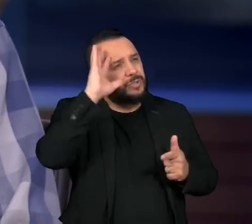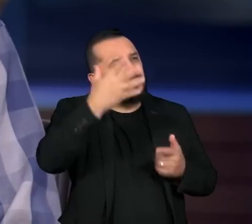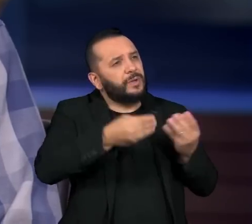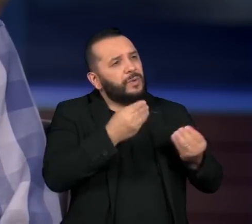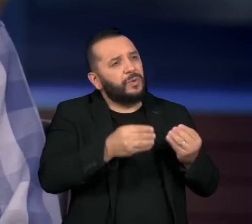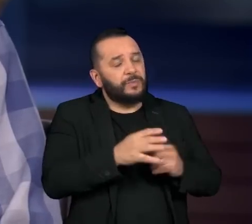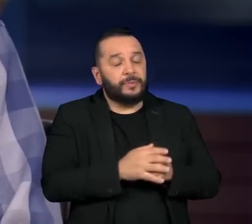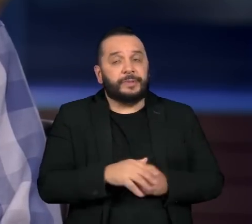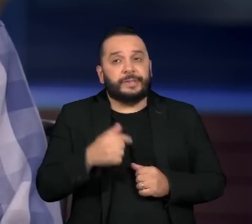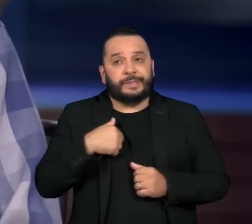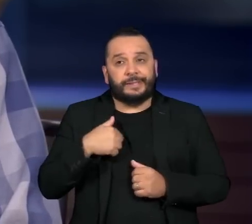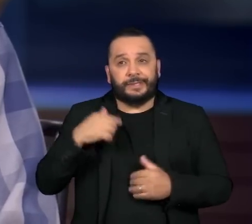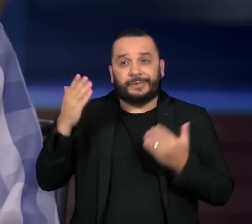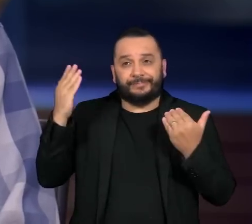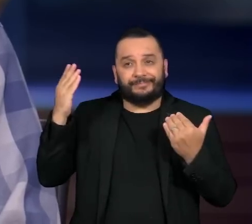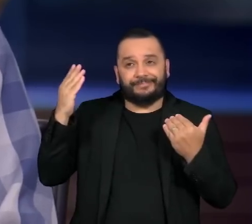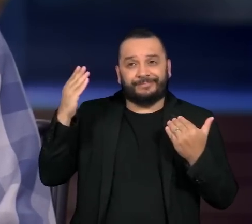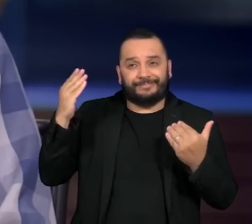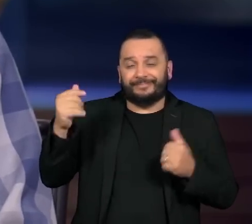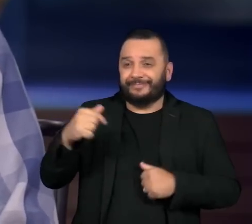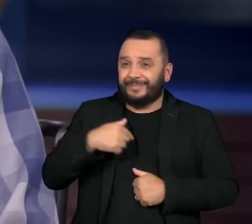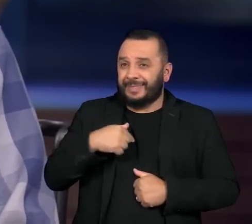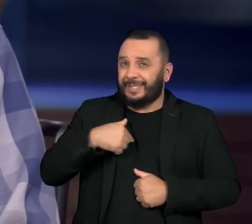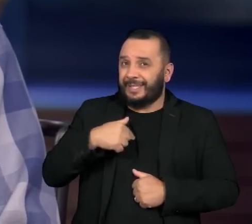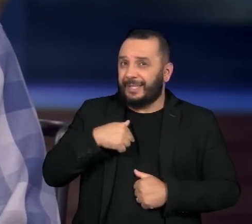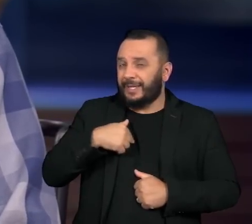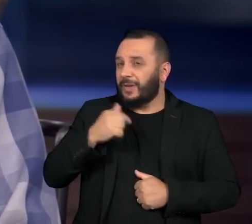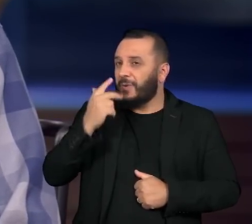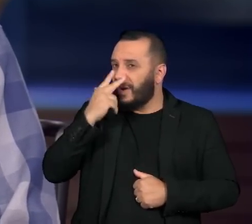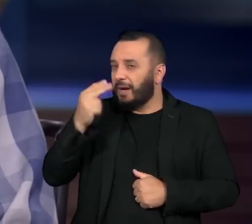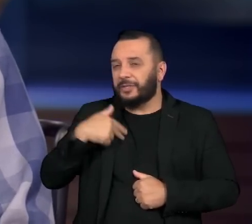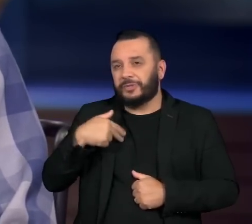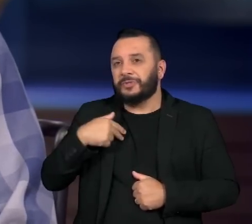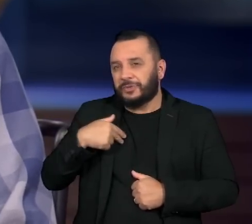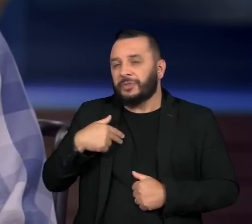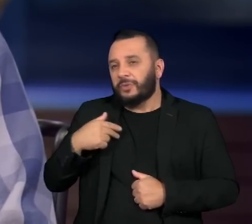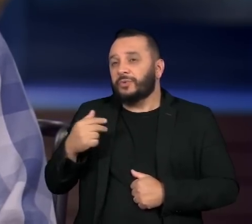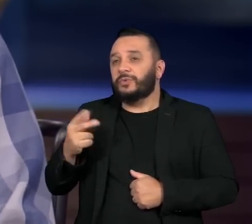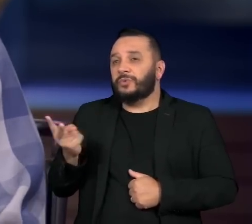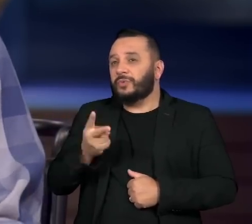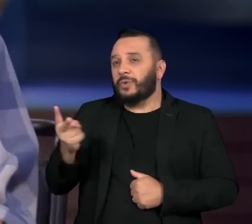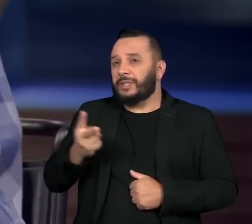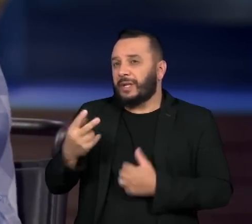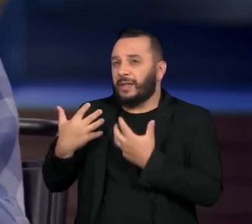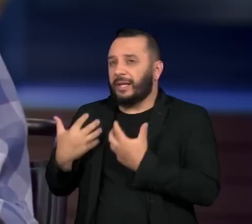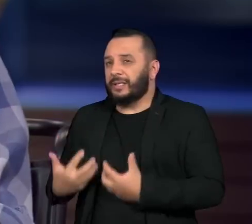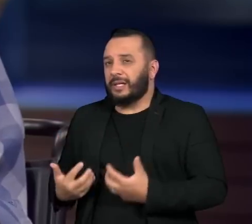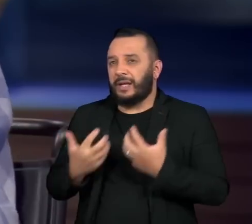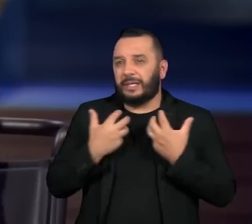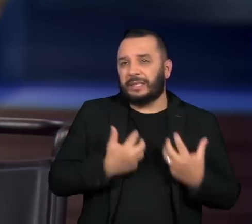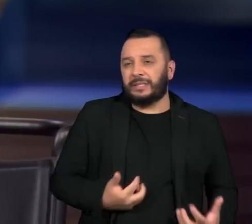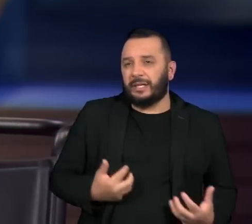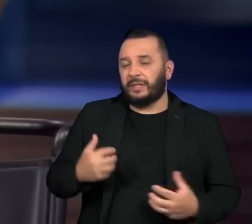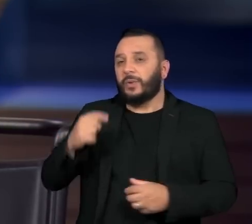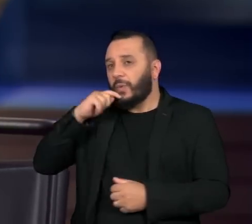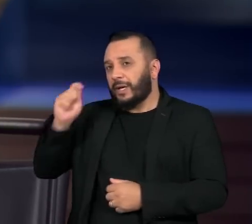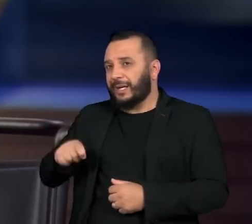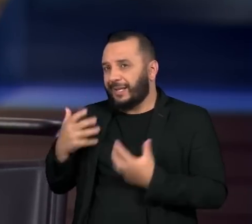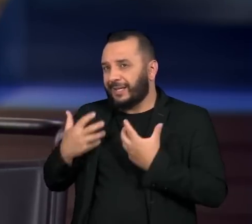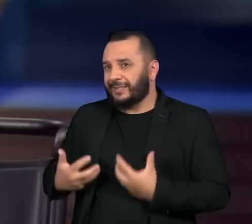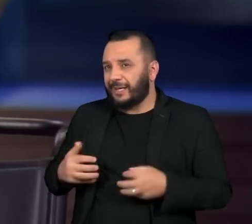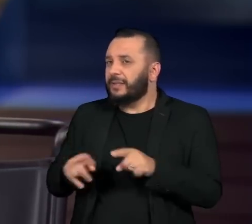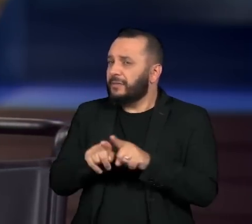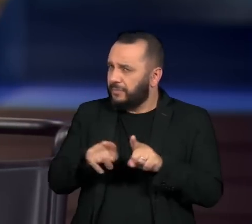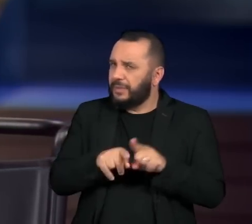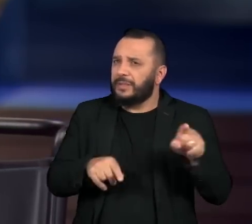pouco pessimista. Eu acho que essa luz no fim do túnel vai vir pelo esgotamento dos dois lados. Os dois lados já estão esgotados. A Ucrânia, claramente, né? Mas a Rússia